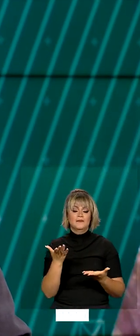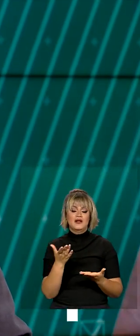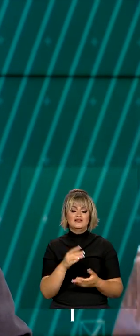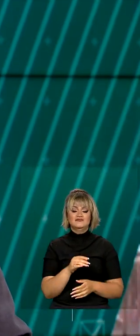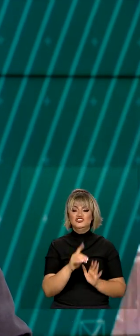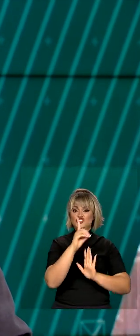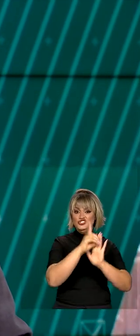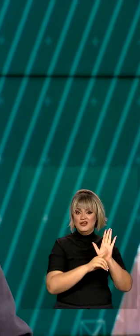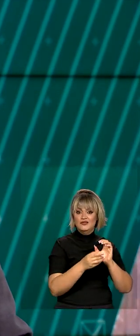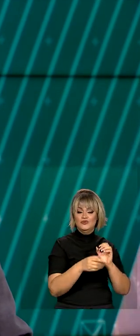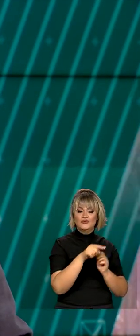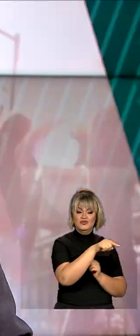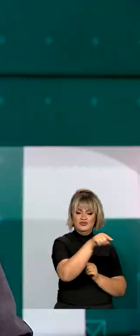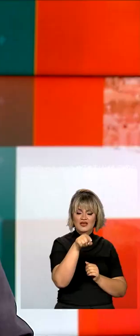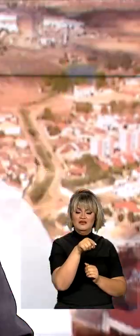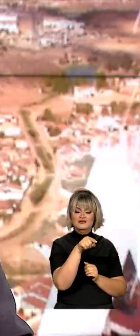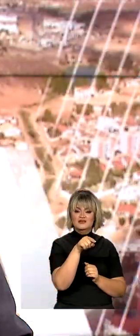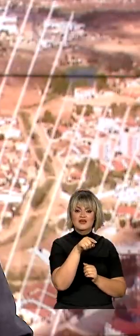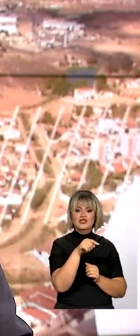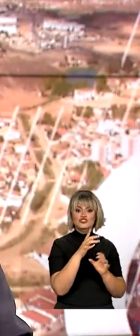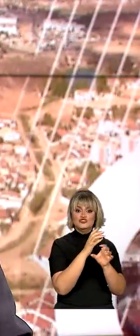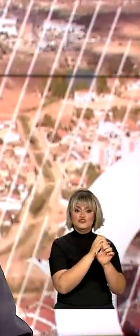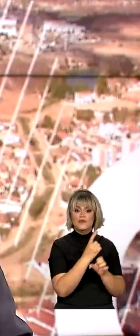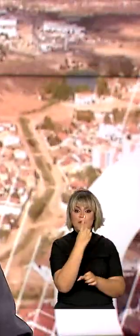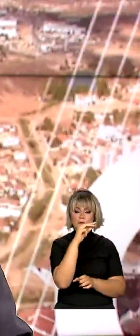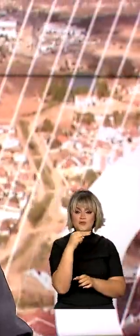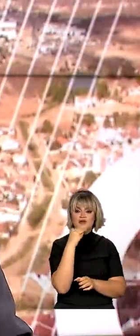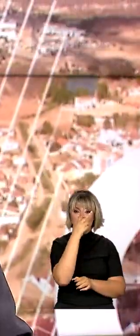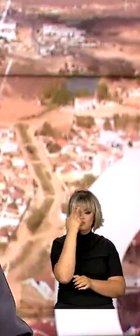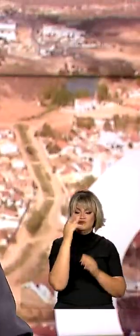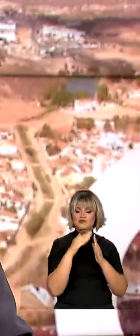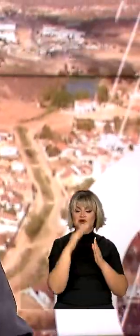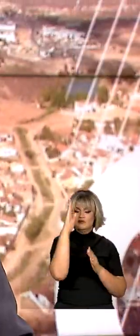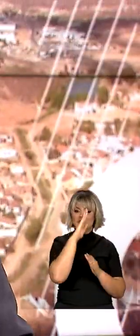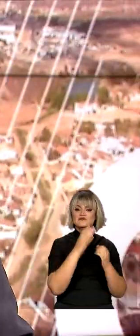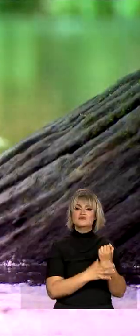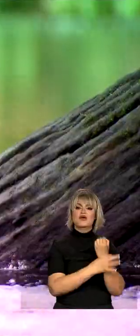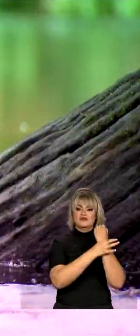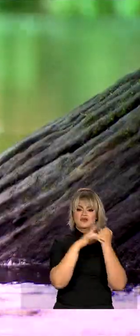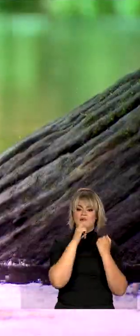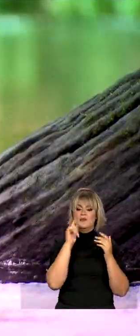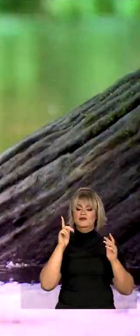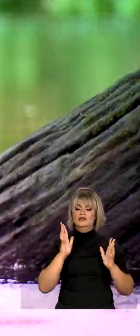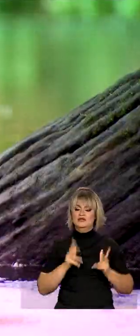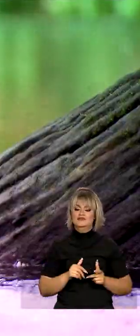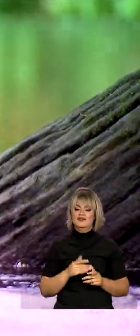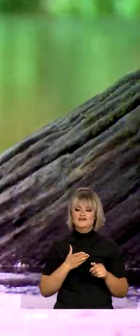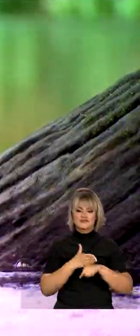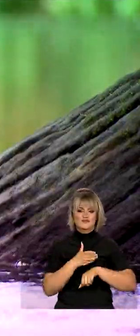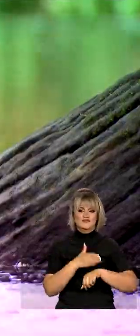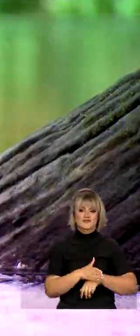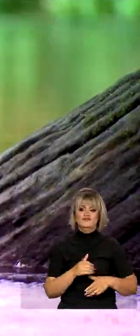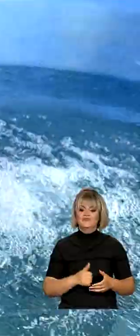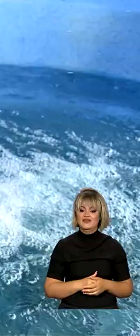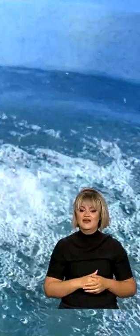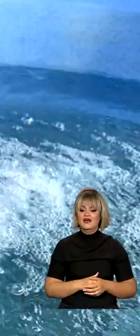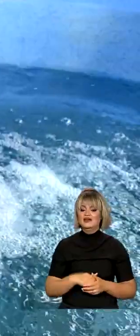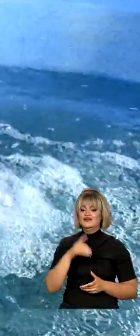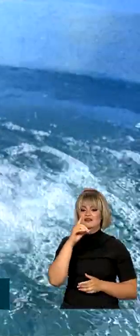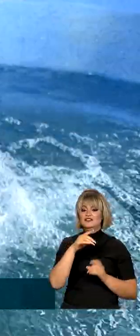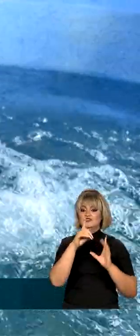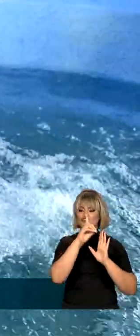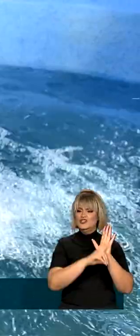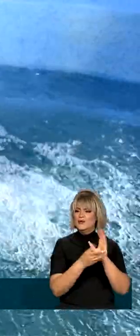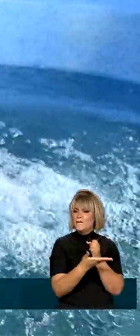esse direito essencial ao cerca de um milhão de indígenas que vivem no Brasil direito humano fundamental o